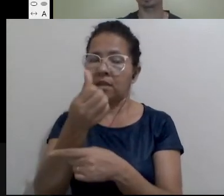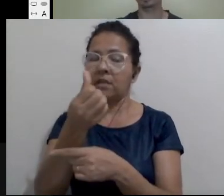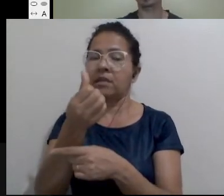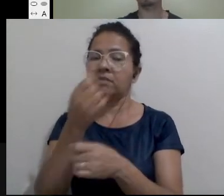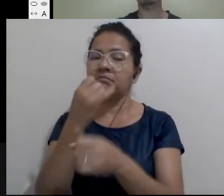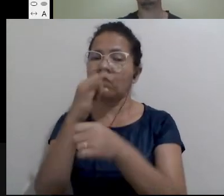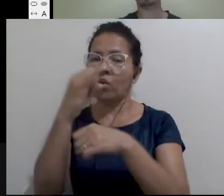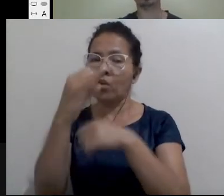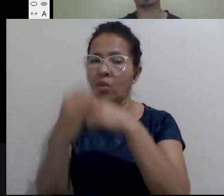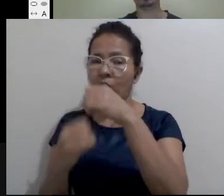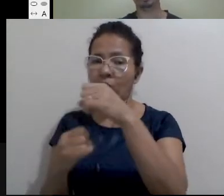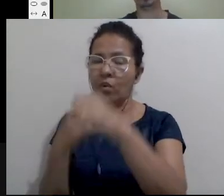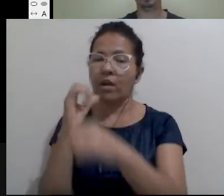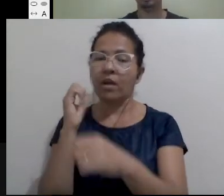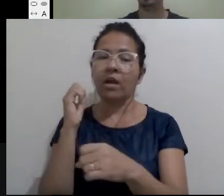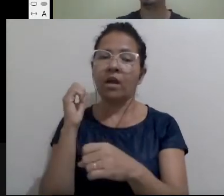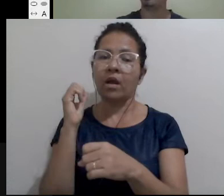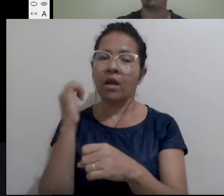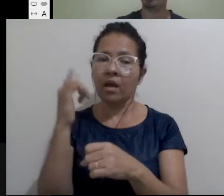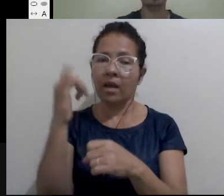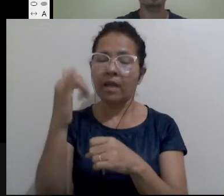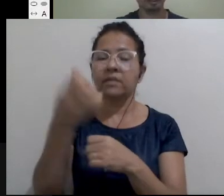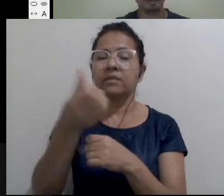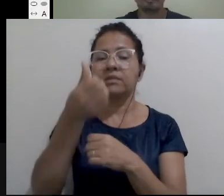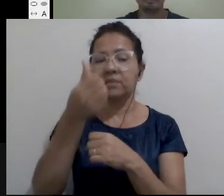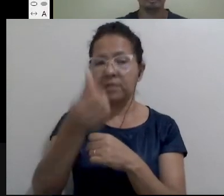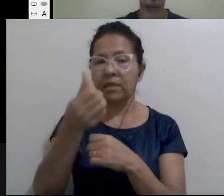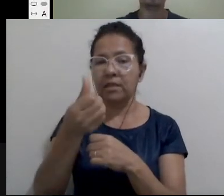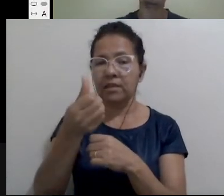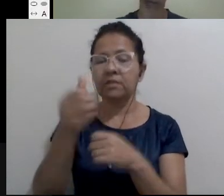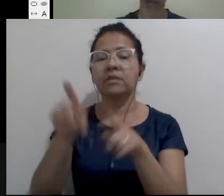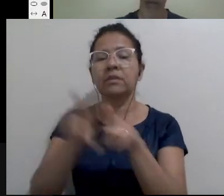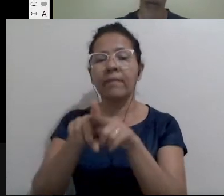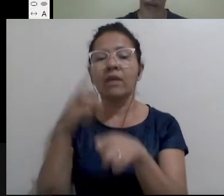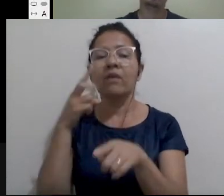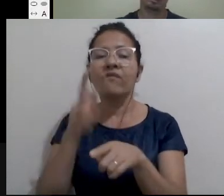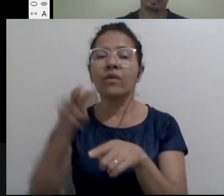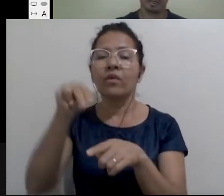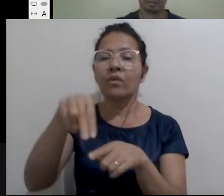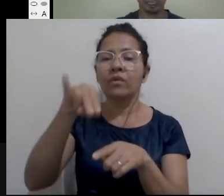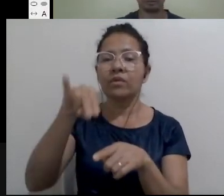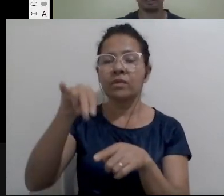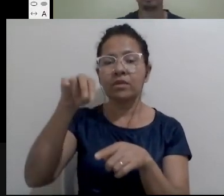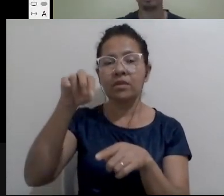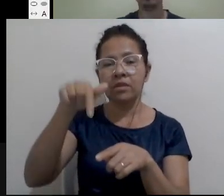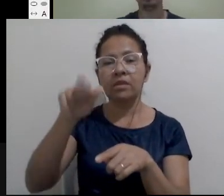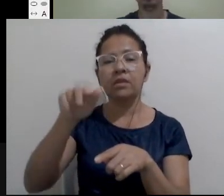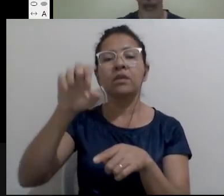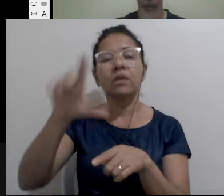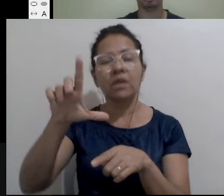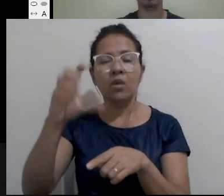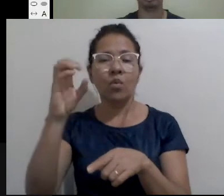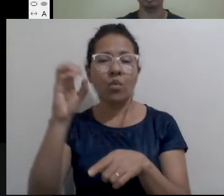íon, né, como vimos anteriormente, para o níquel, né, foi para o níquel no estado fundamental 0, né? E o